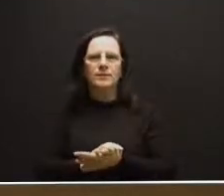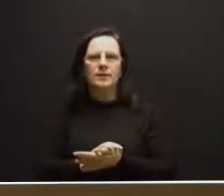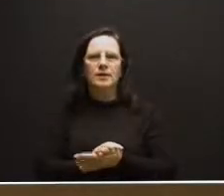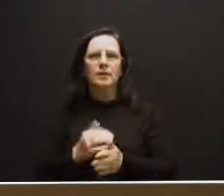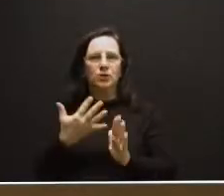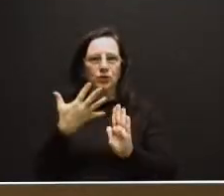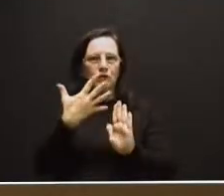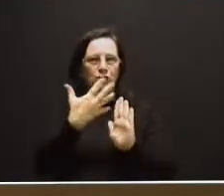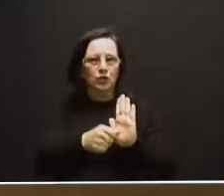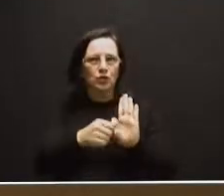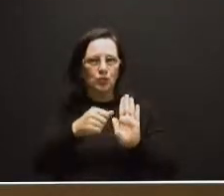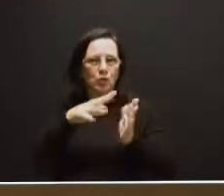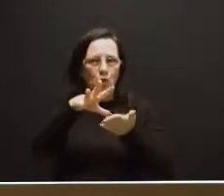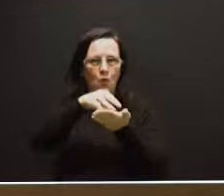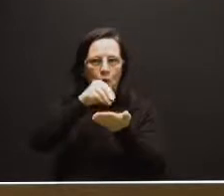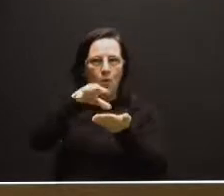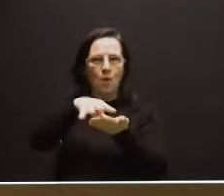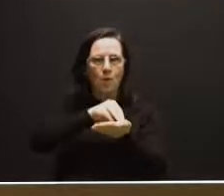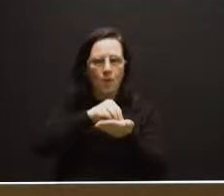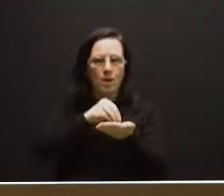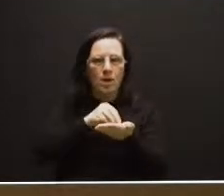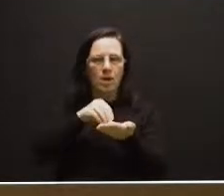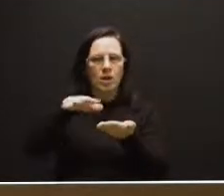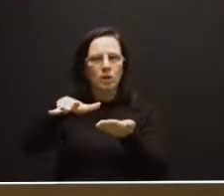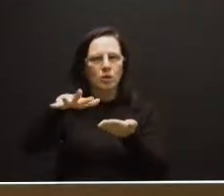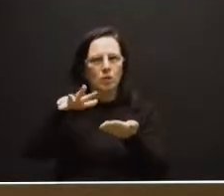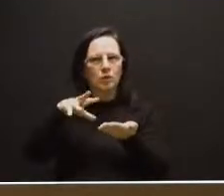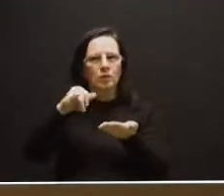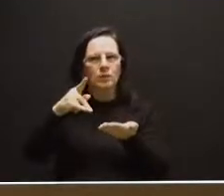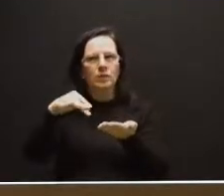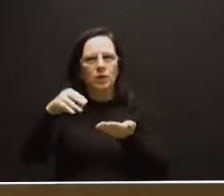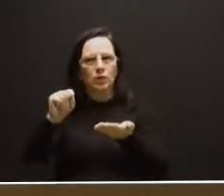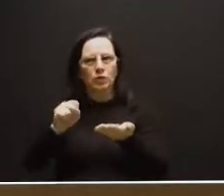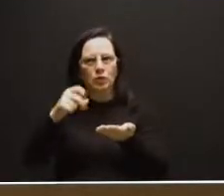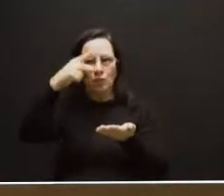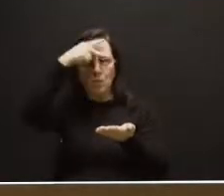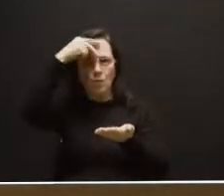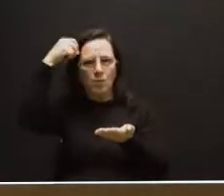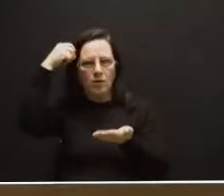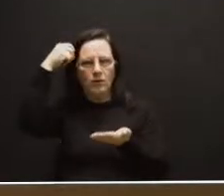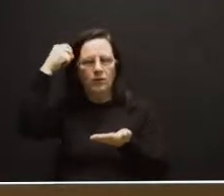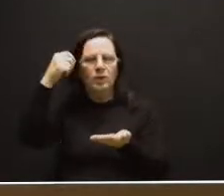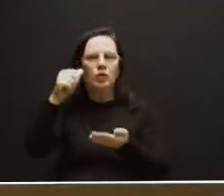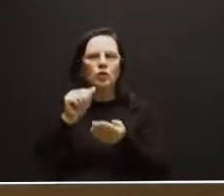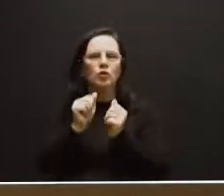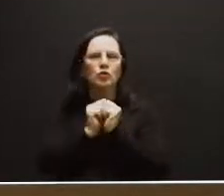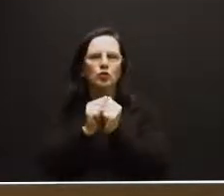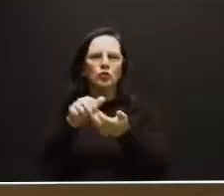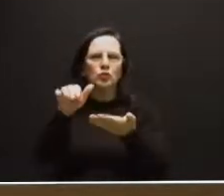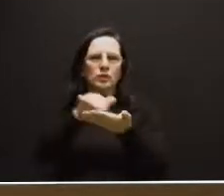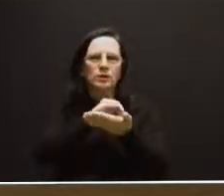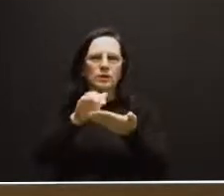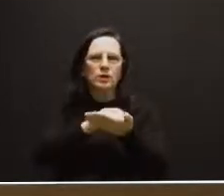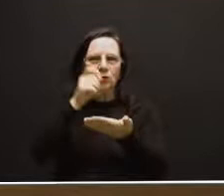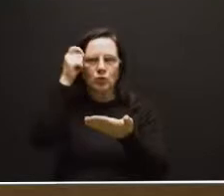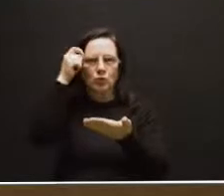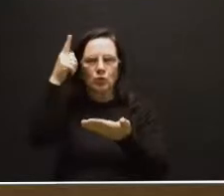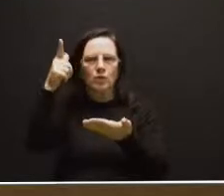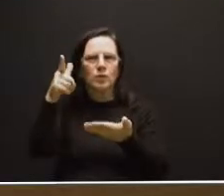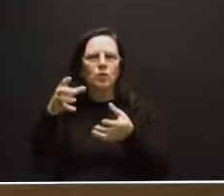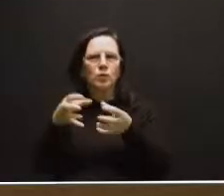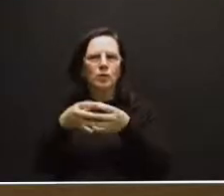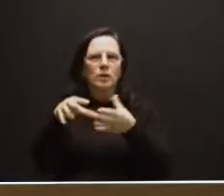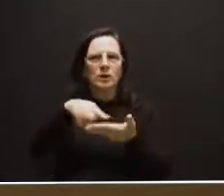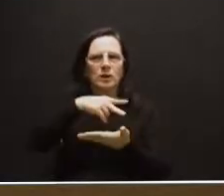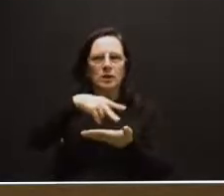que sejam encaminhadas cópias desta moção de aplauso ao prefeito municipal de cubatão a secretaria de cultura a companhia de dança de